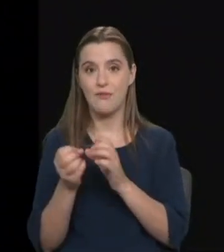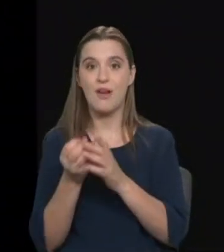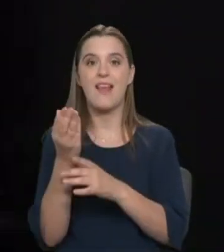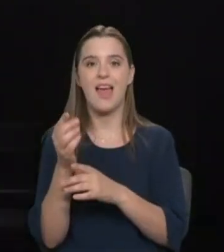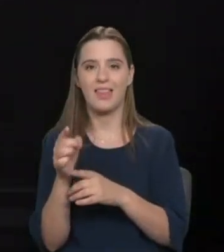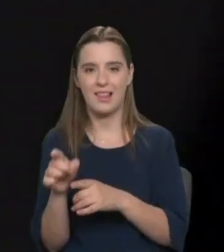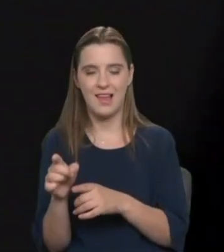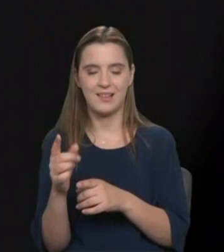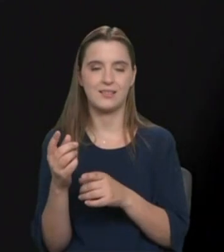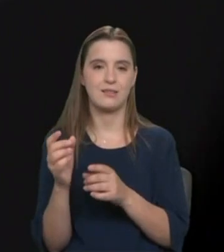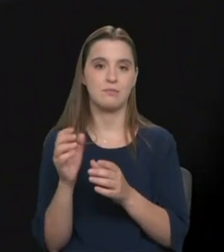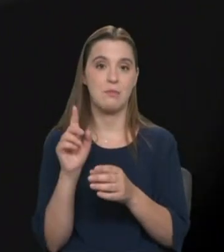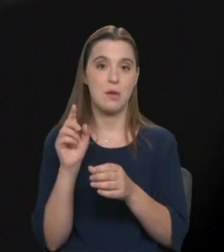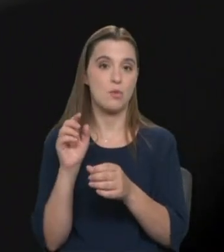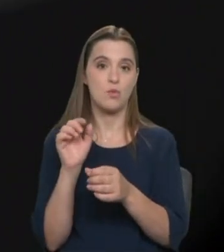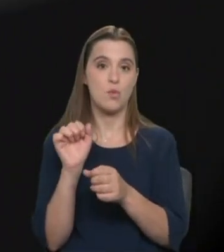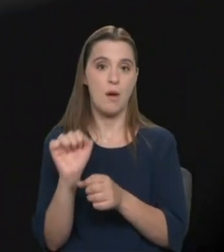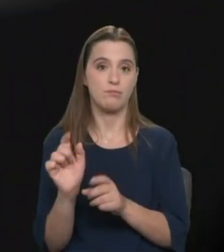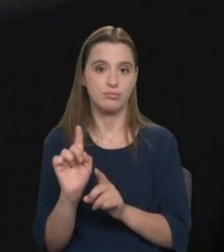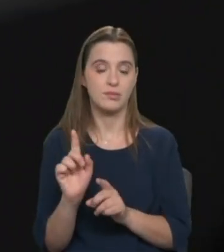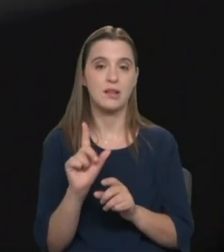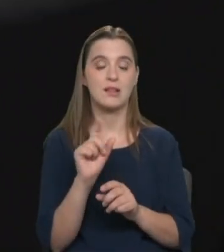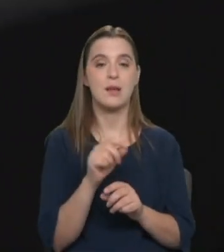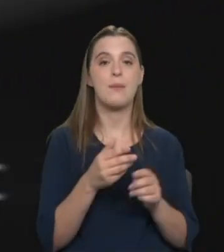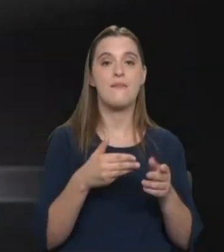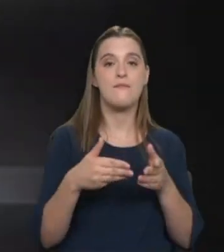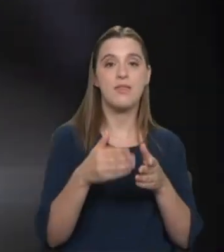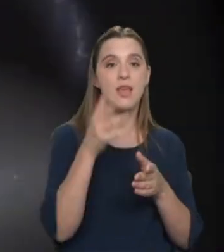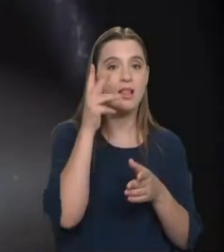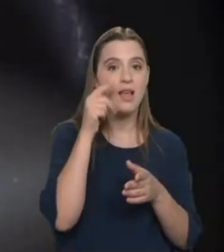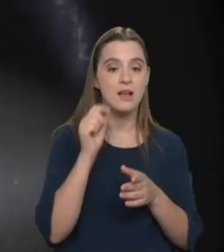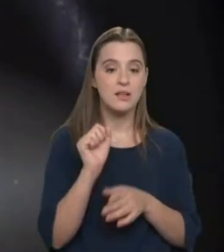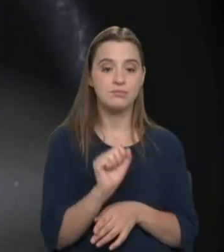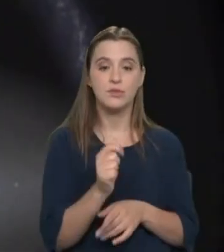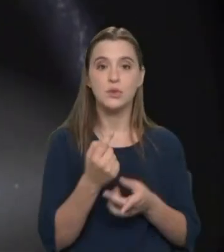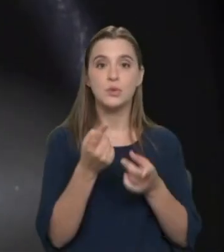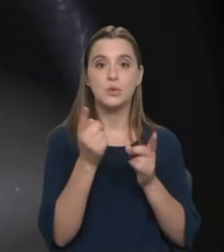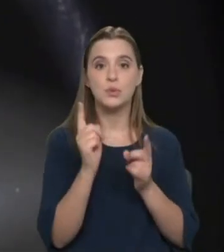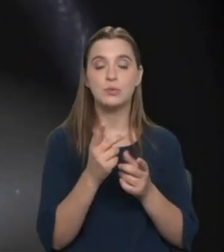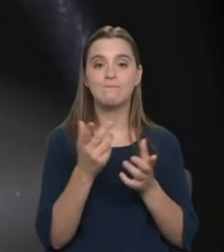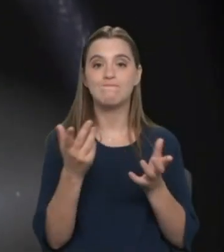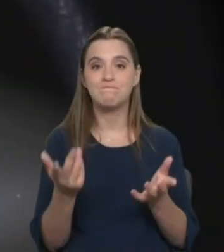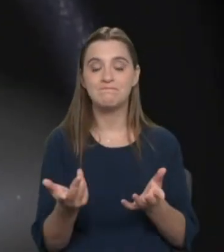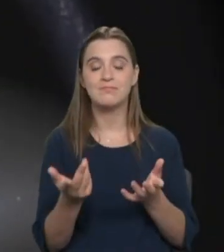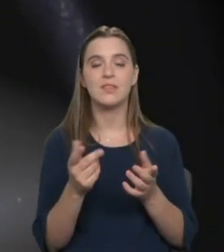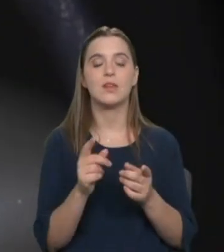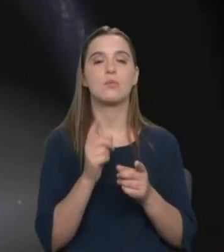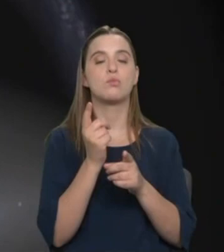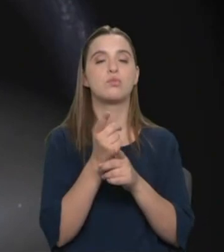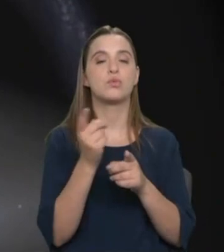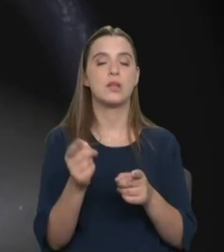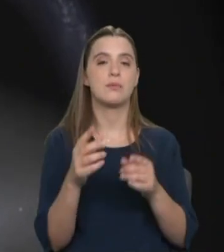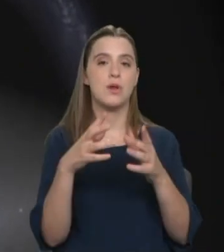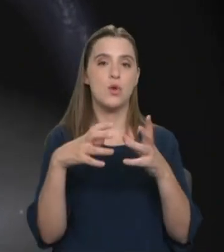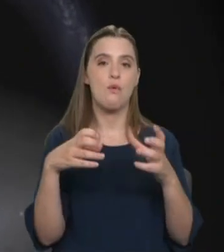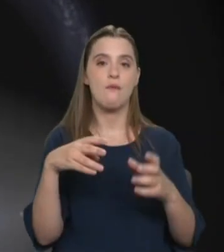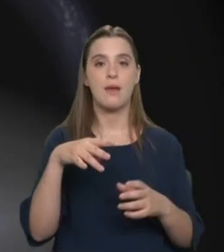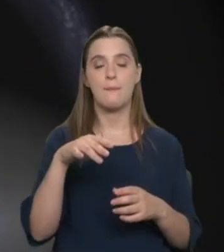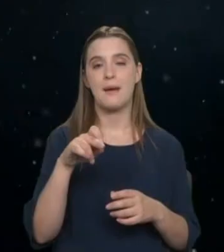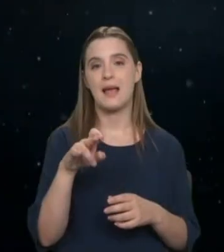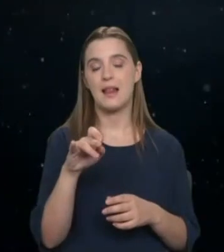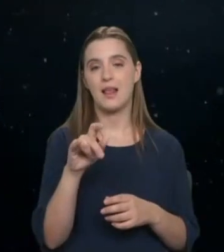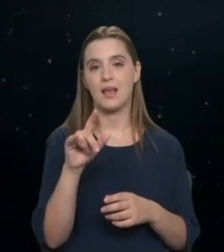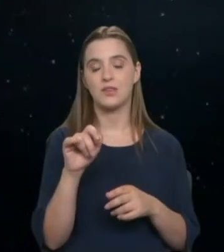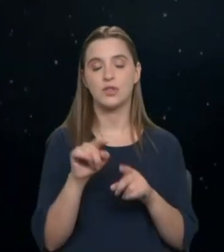Via Láctea. E não pertencer, porque o destino desta corrente de Magalhães, o destino das próprias pequenas e grandes nuvens de Magalhães é serem atraídas, é serem